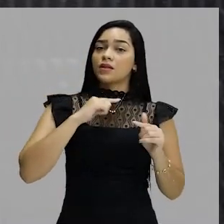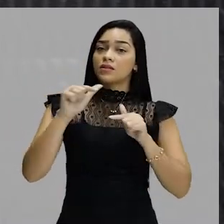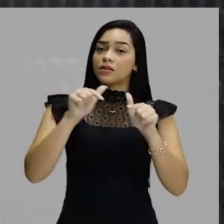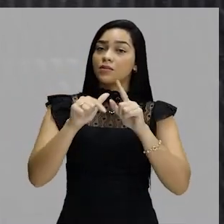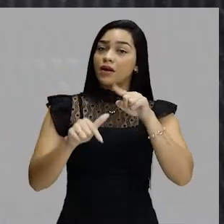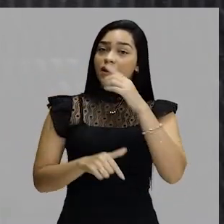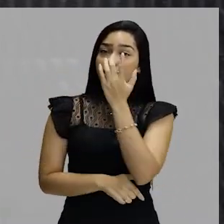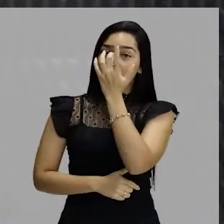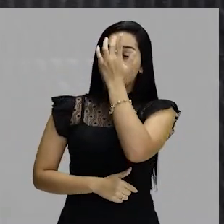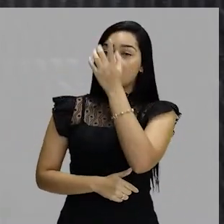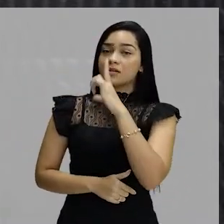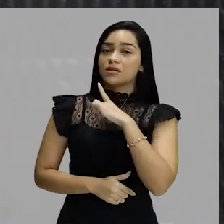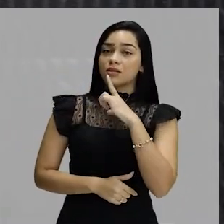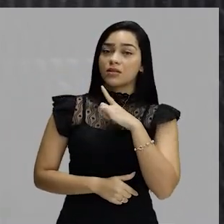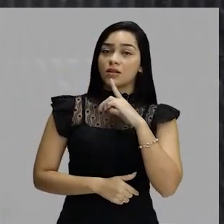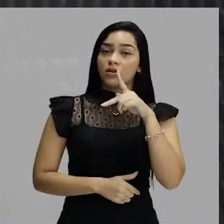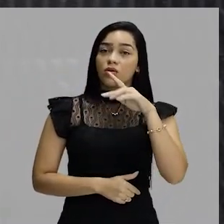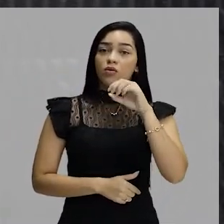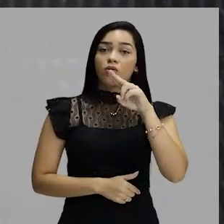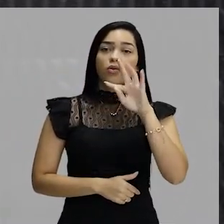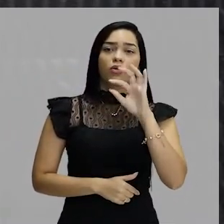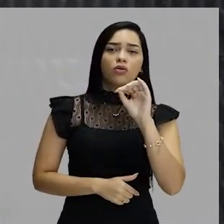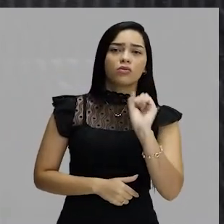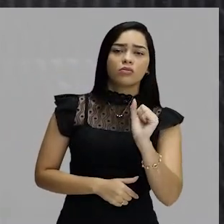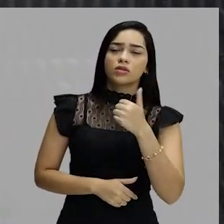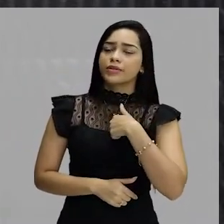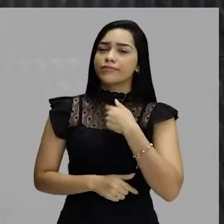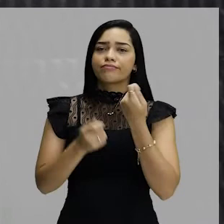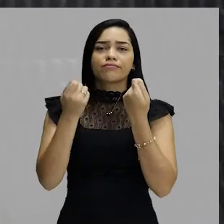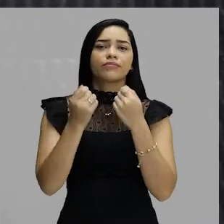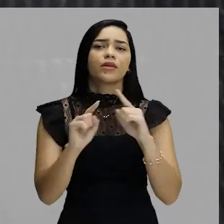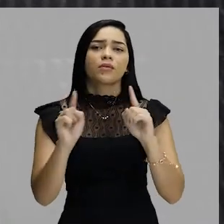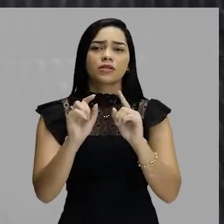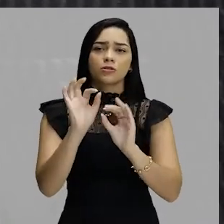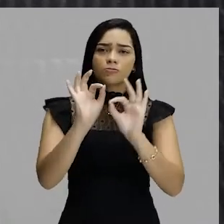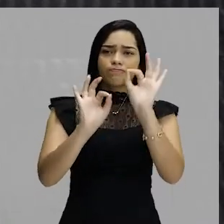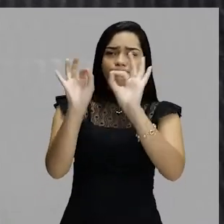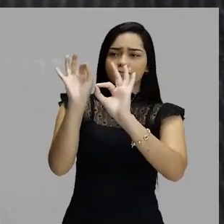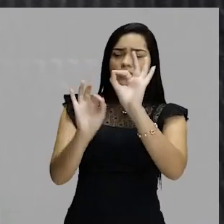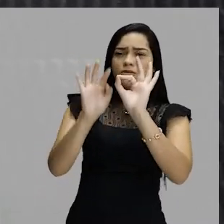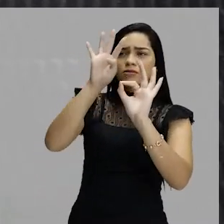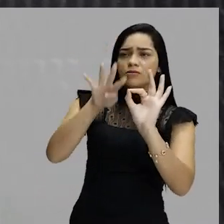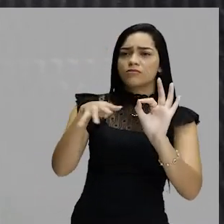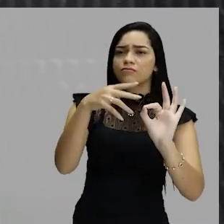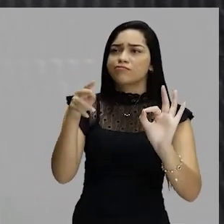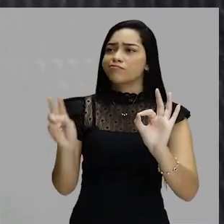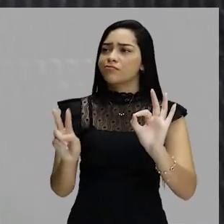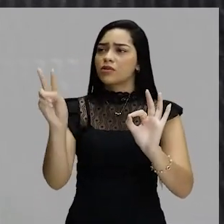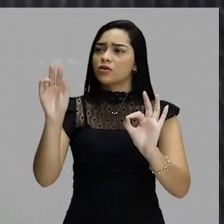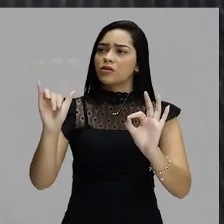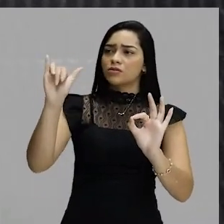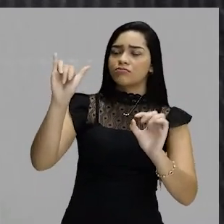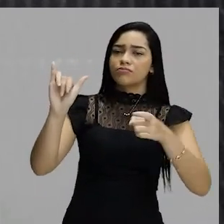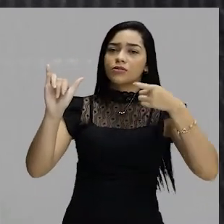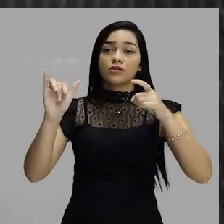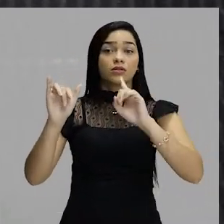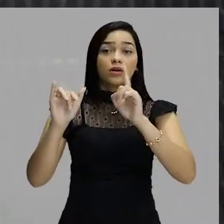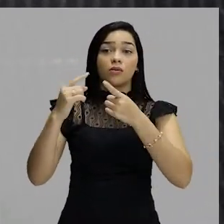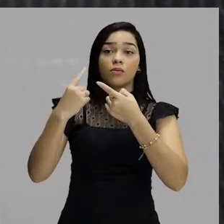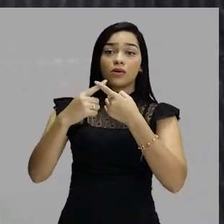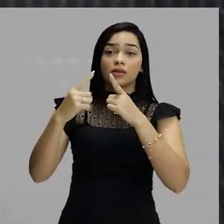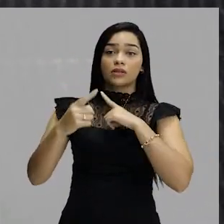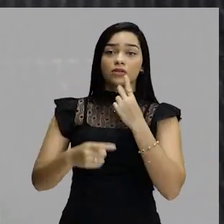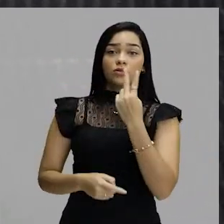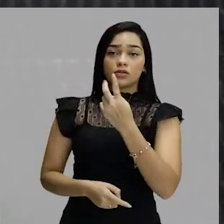é facilitado através dos pontos notáveis. Eu não preciso construir aquela tabela com vários valores, porque se eu tiver 2